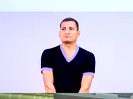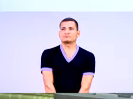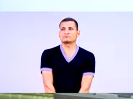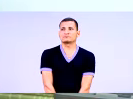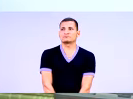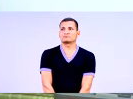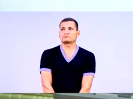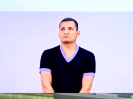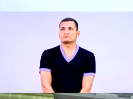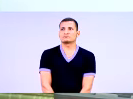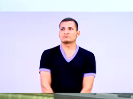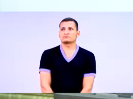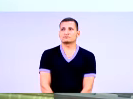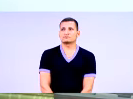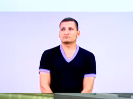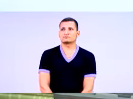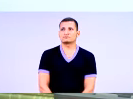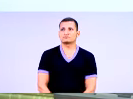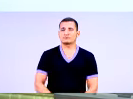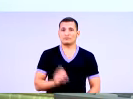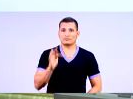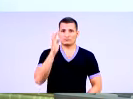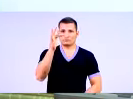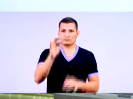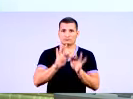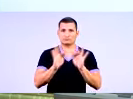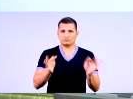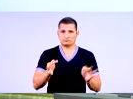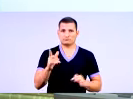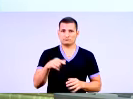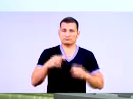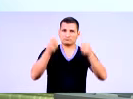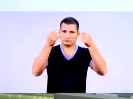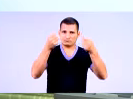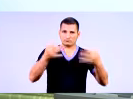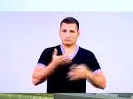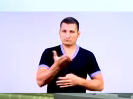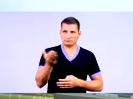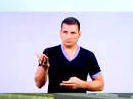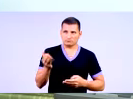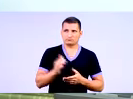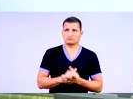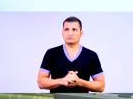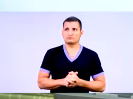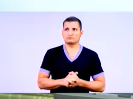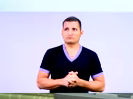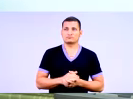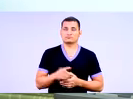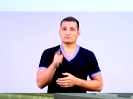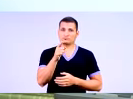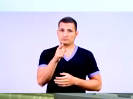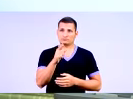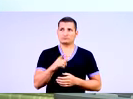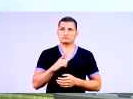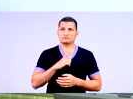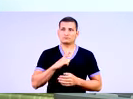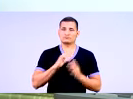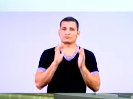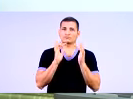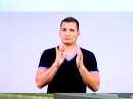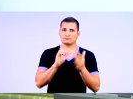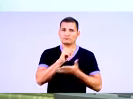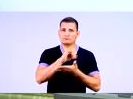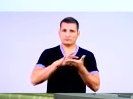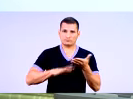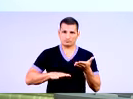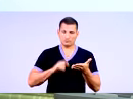então, gente. Bem, com relação ao futuro simples, era isso que a gente queria passar para vocês. Que quando você tiver contato com o texto